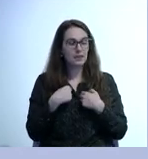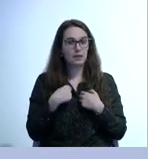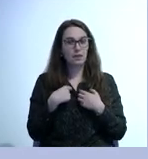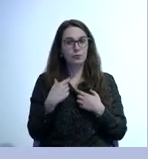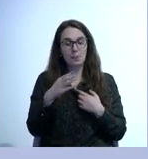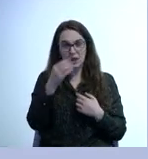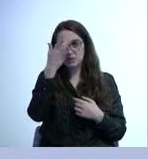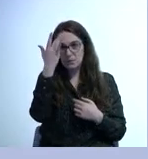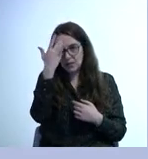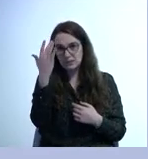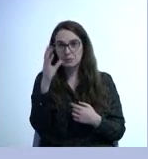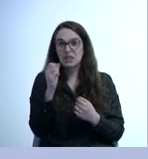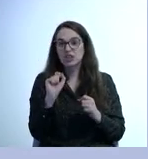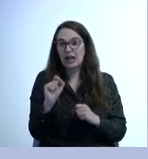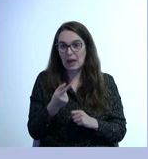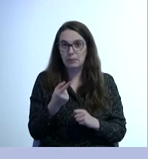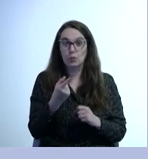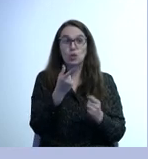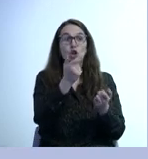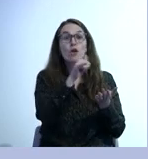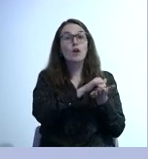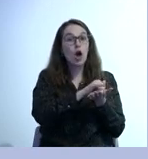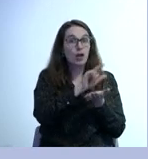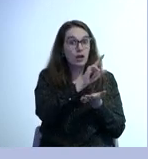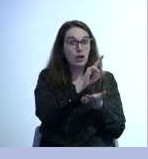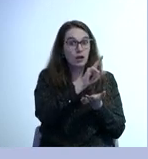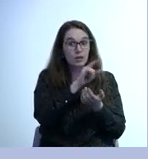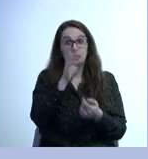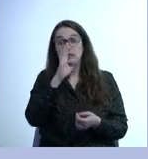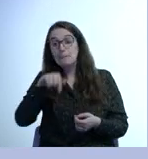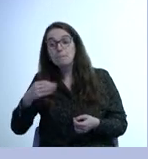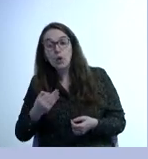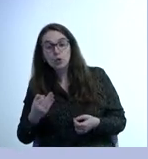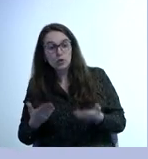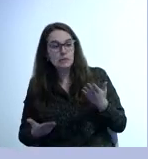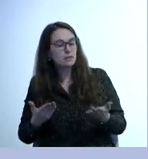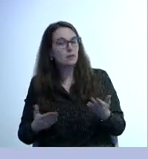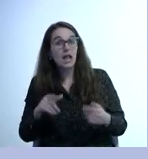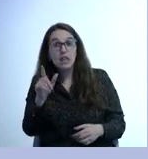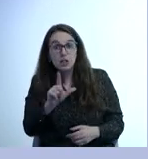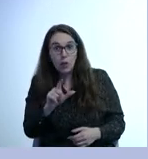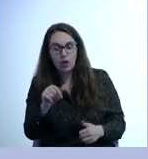rápido construir em Nova Iorque do que é no Porto ou em Lisboa.